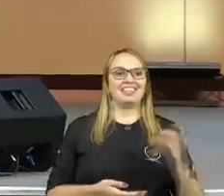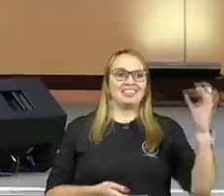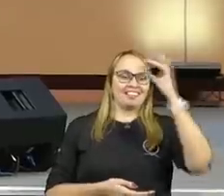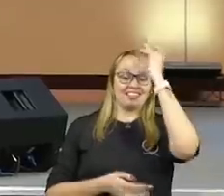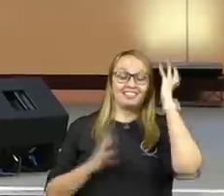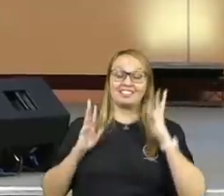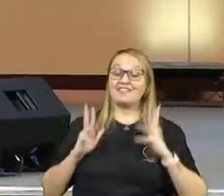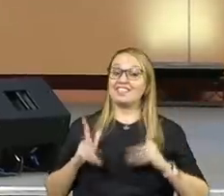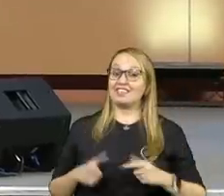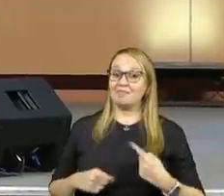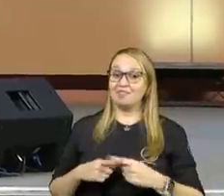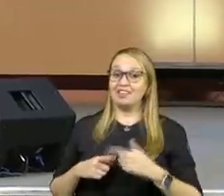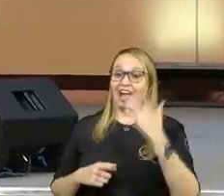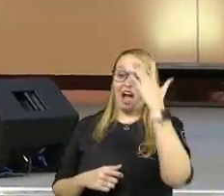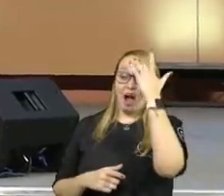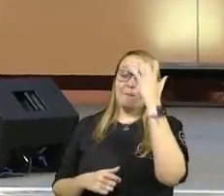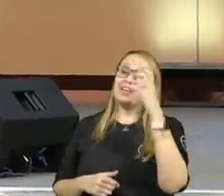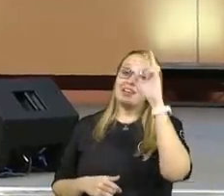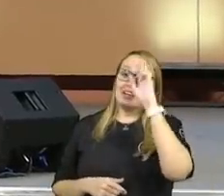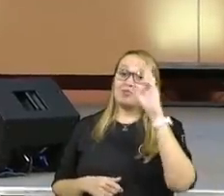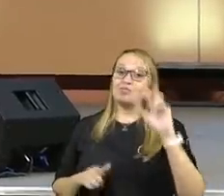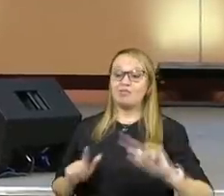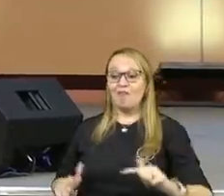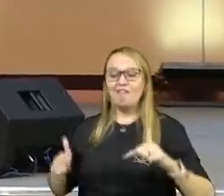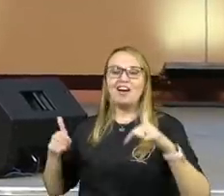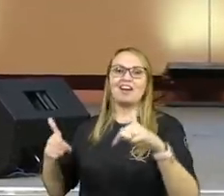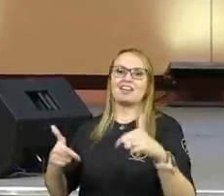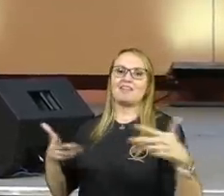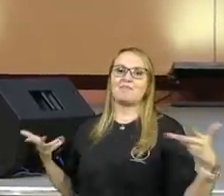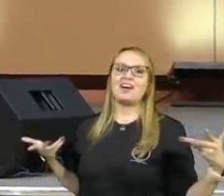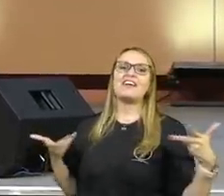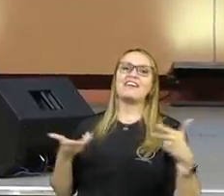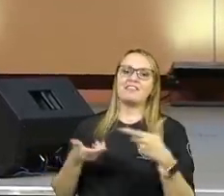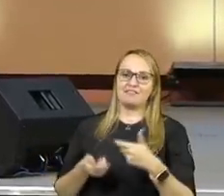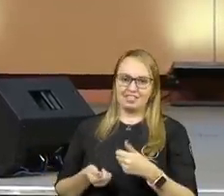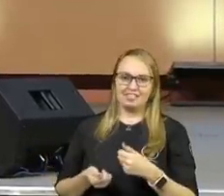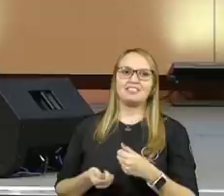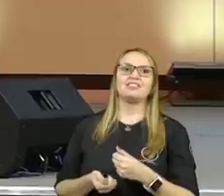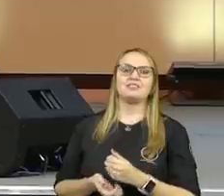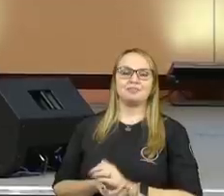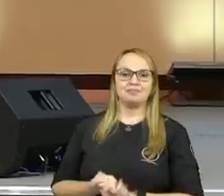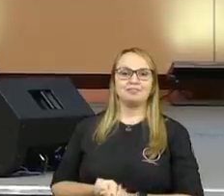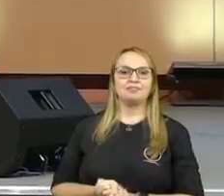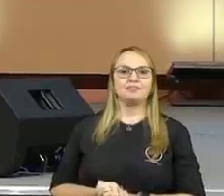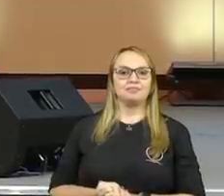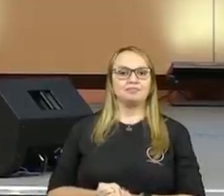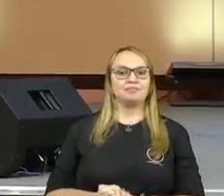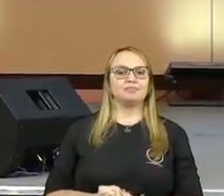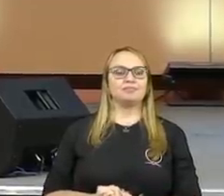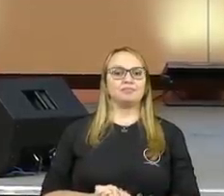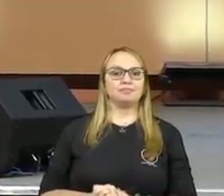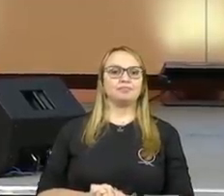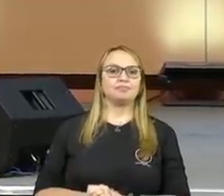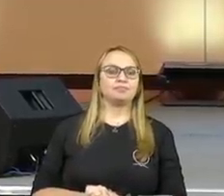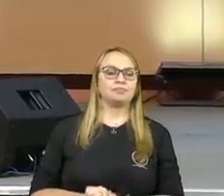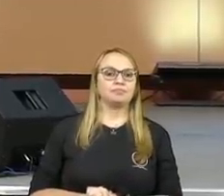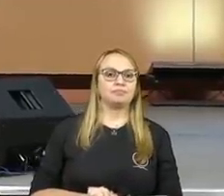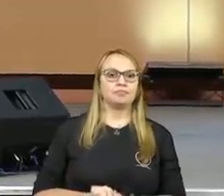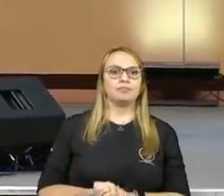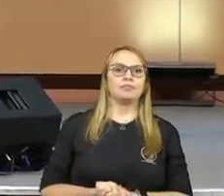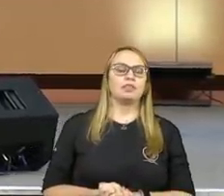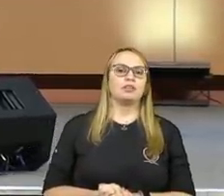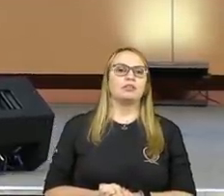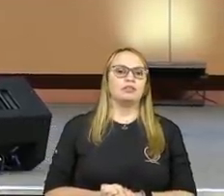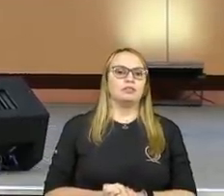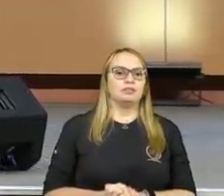Santificai-vos, porque amanhã o Senhor fará maravilhas no meio de vós. Primeiro a